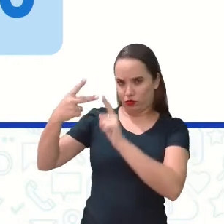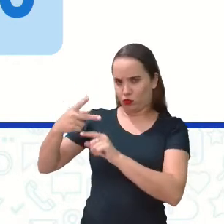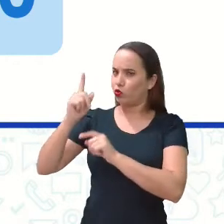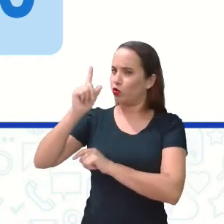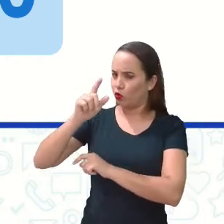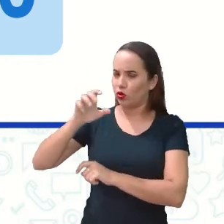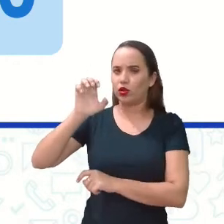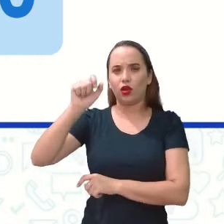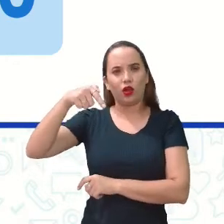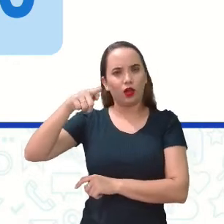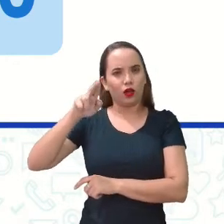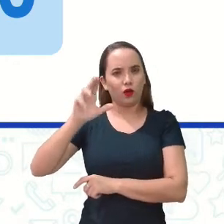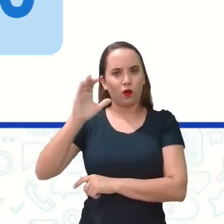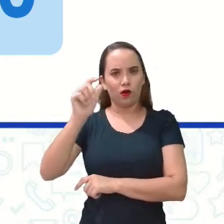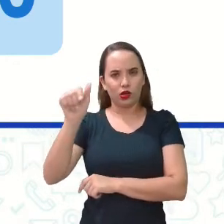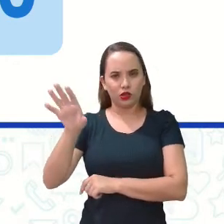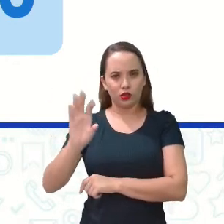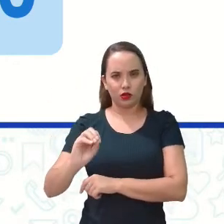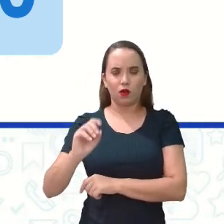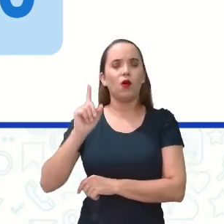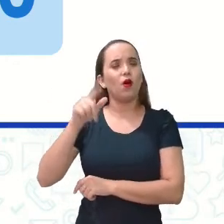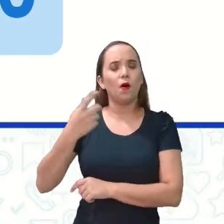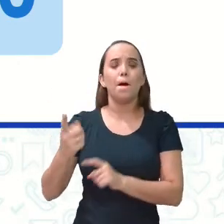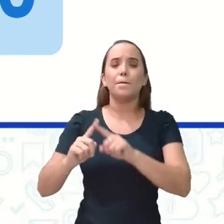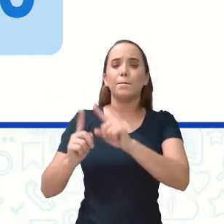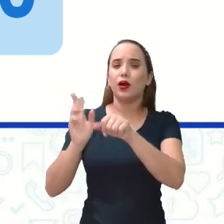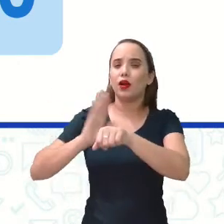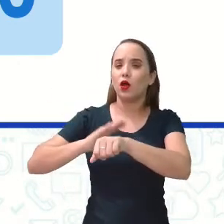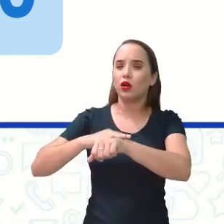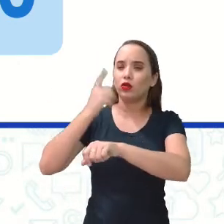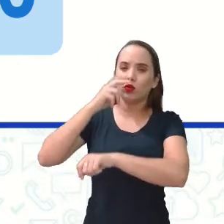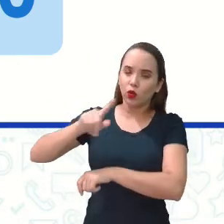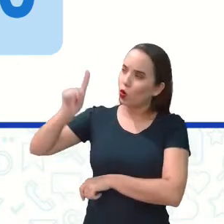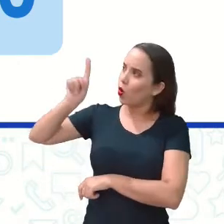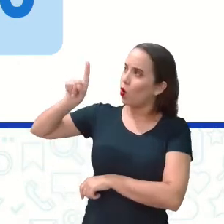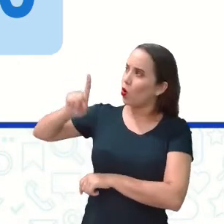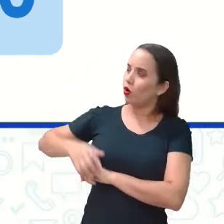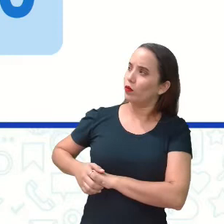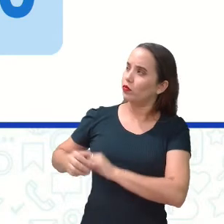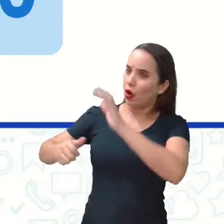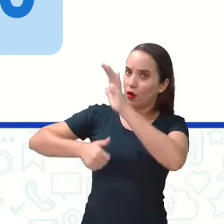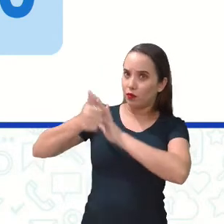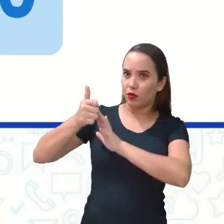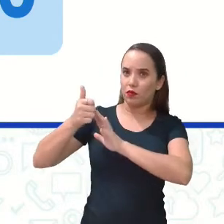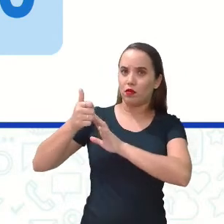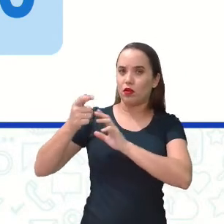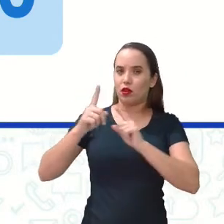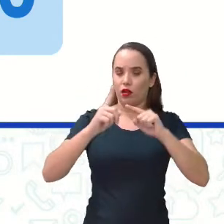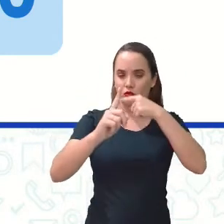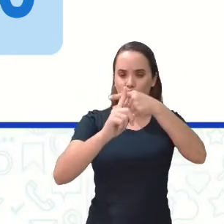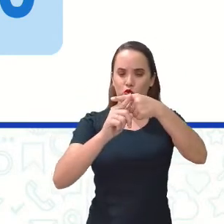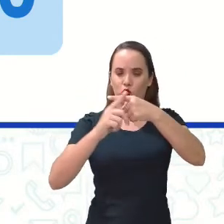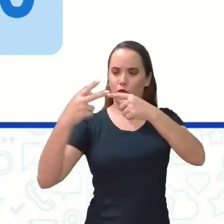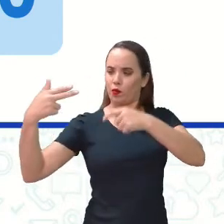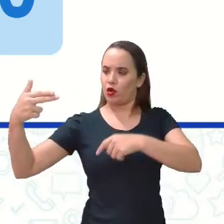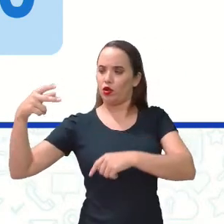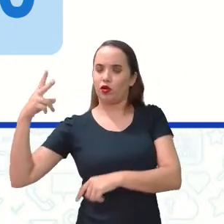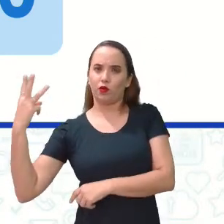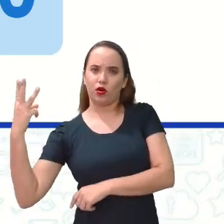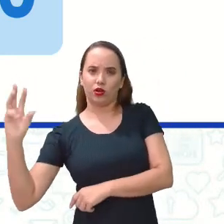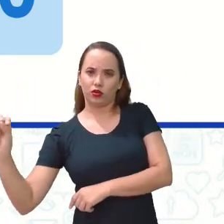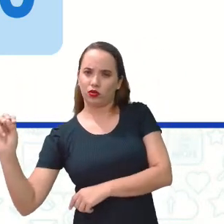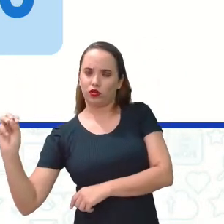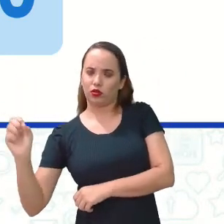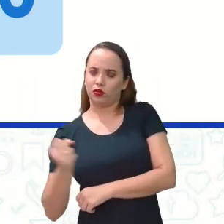não é isso? Exatamente. Então, quando a gente vê essa primeira equação de cima, essa soma, e vê 30, aí a gente já fica, né? E aí, quanto